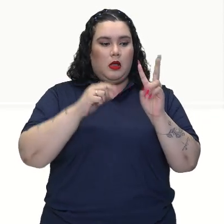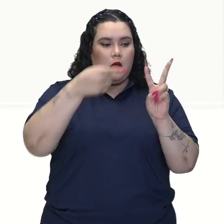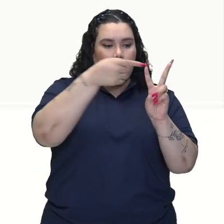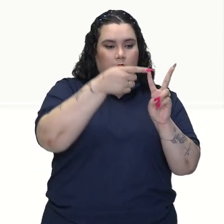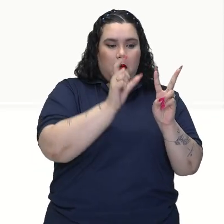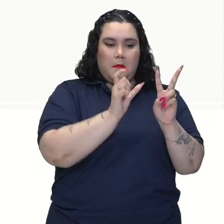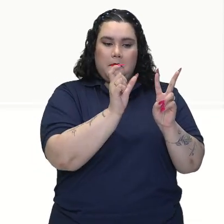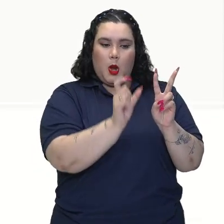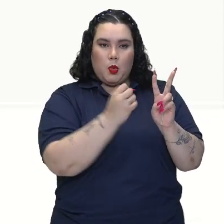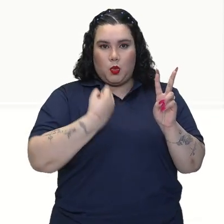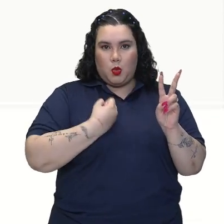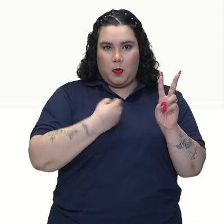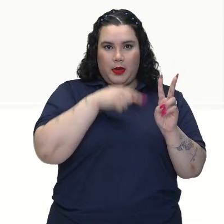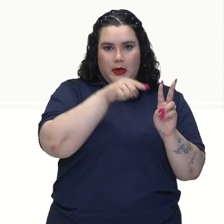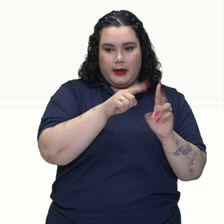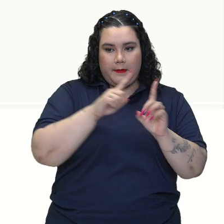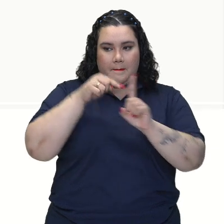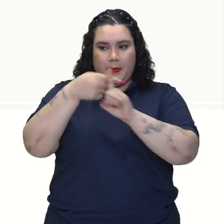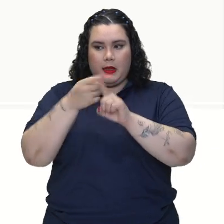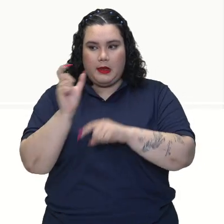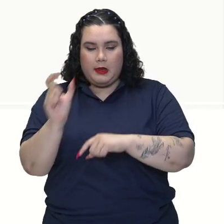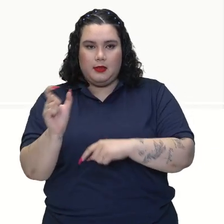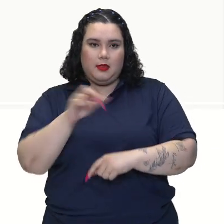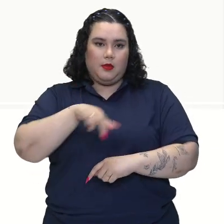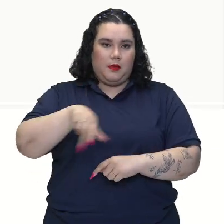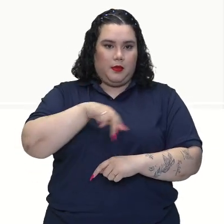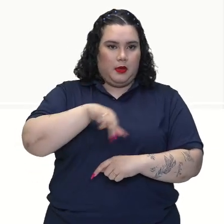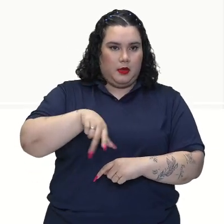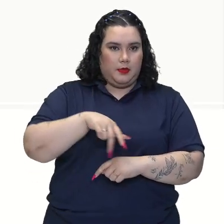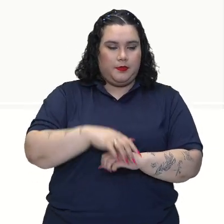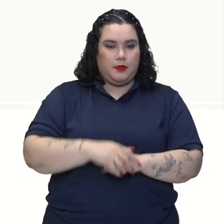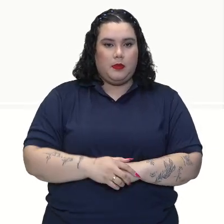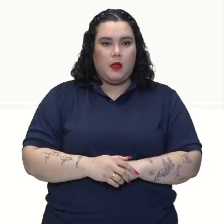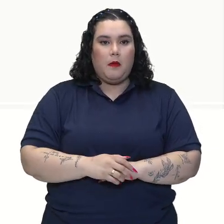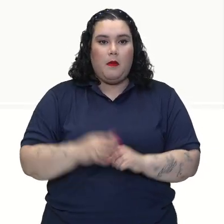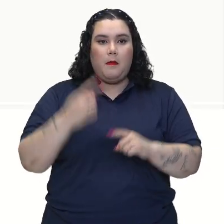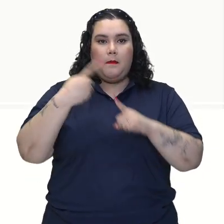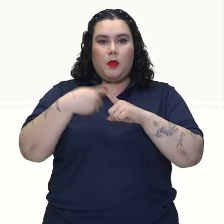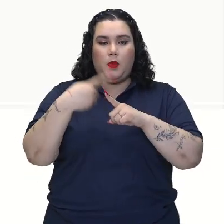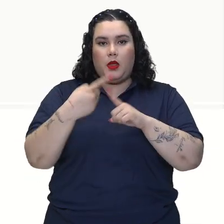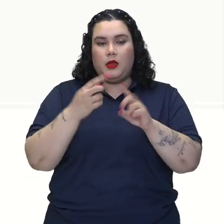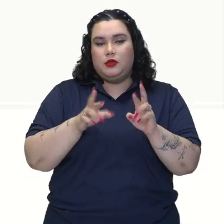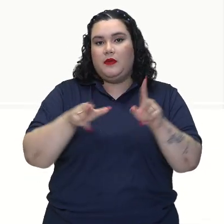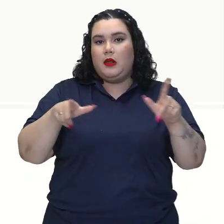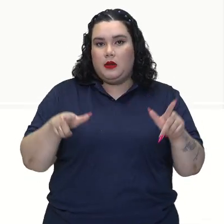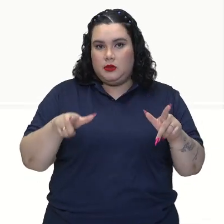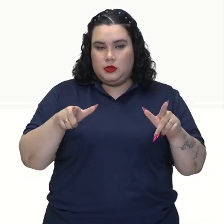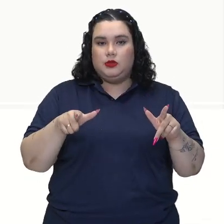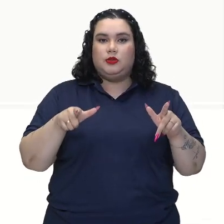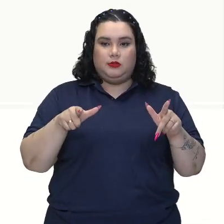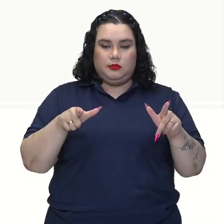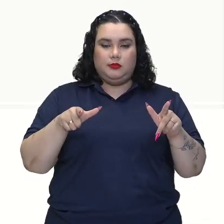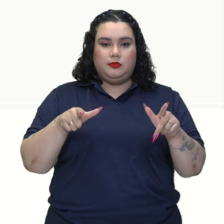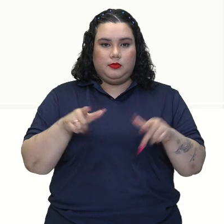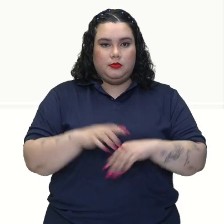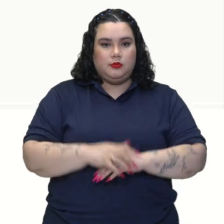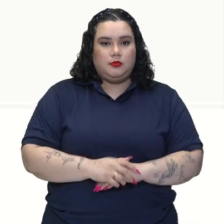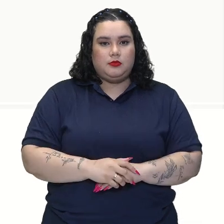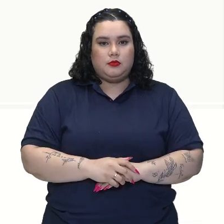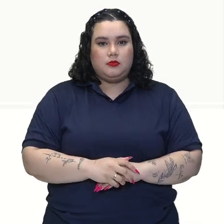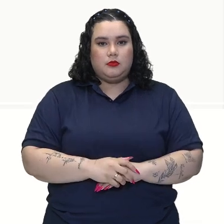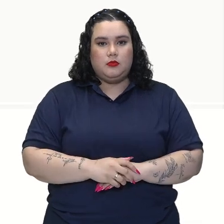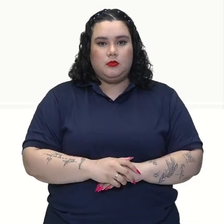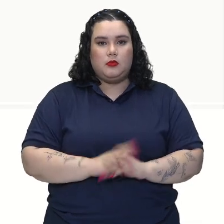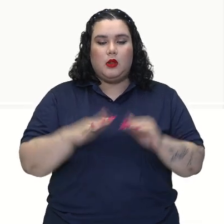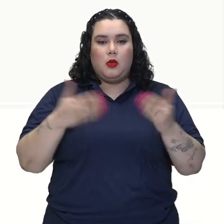radical. Tá bom? Eu não vou poder somar porque a operação não permite. Então, o que